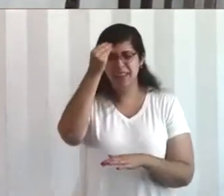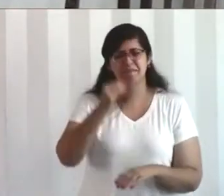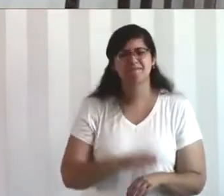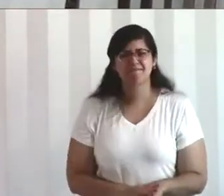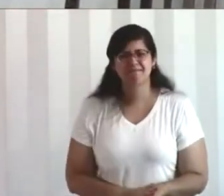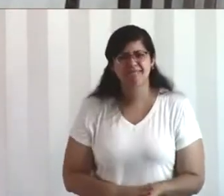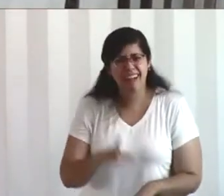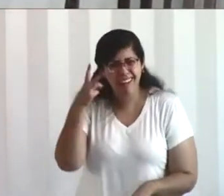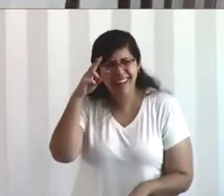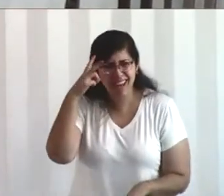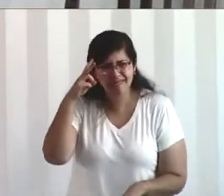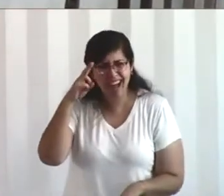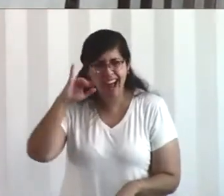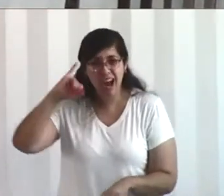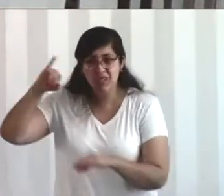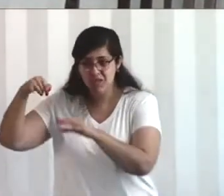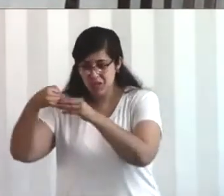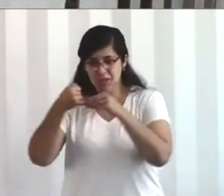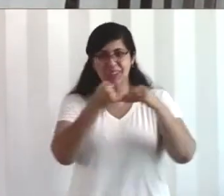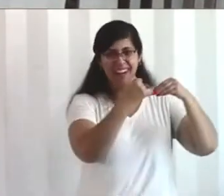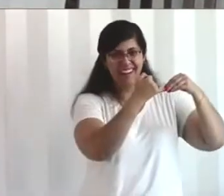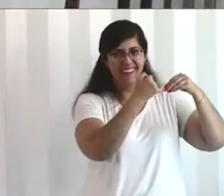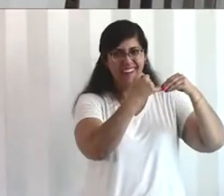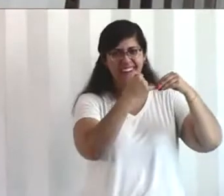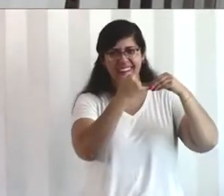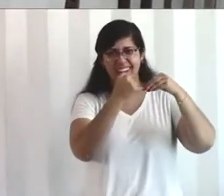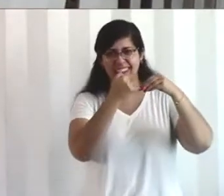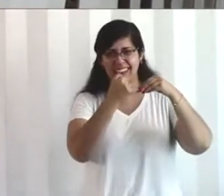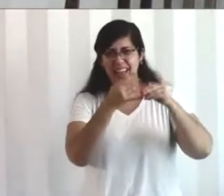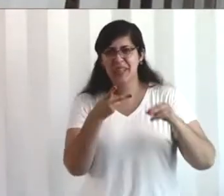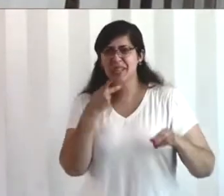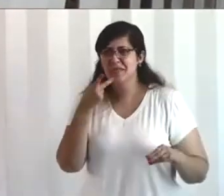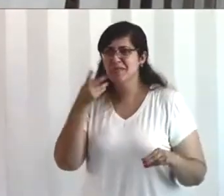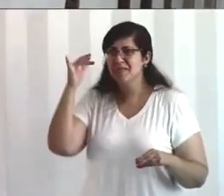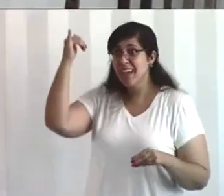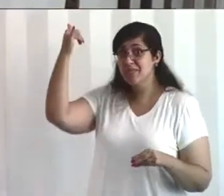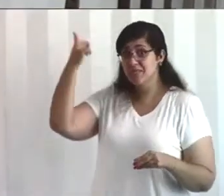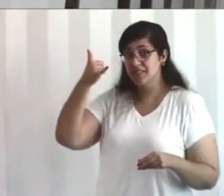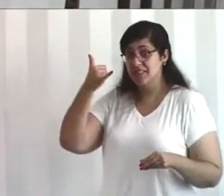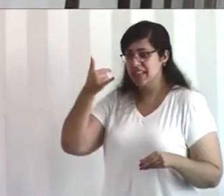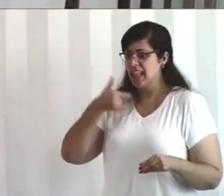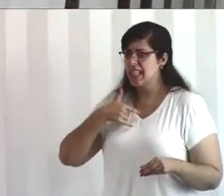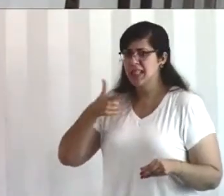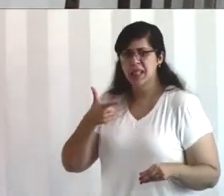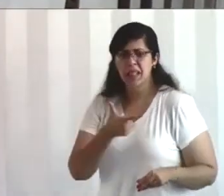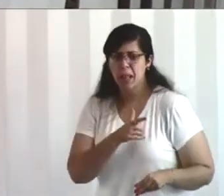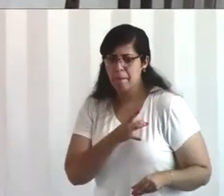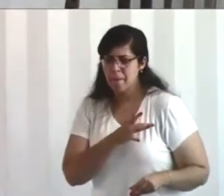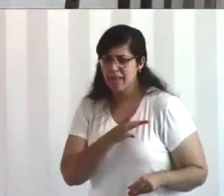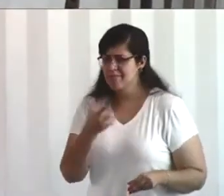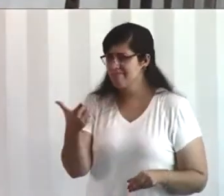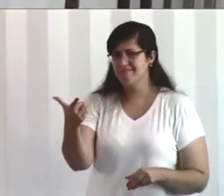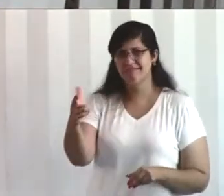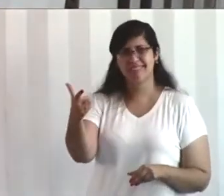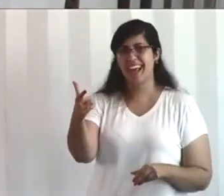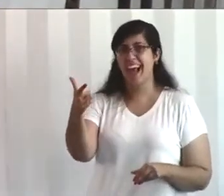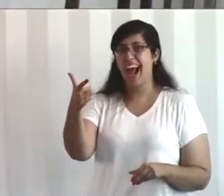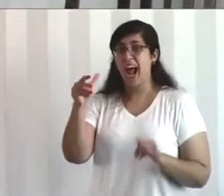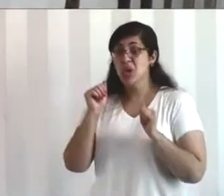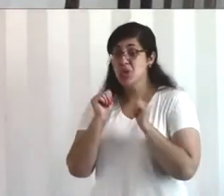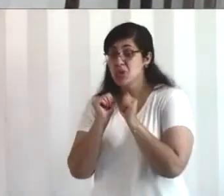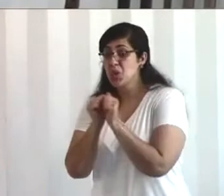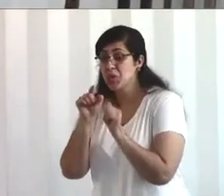Testamento, Josué. Não temas, eu estou contigo. Isso lembra um profeta do Antigo